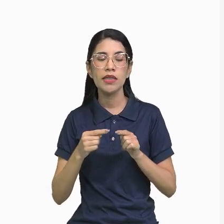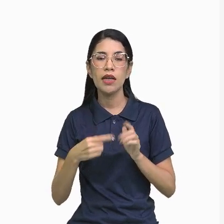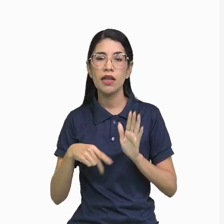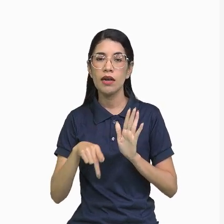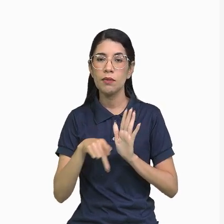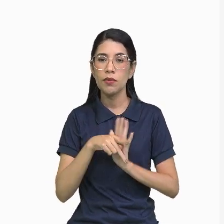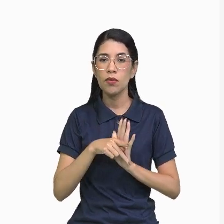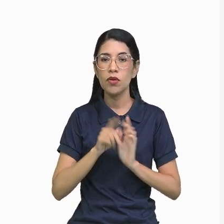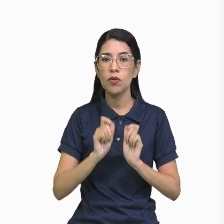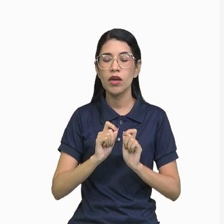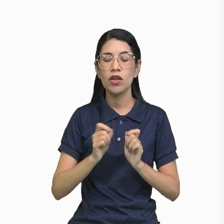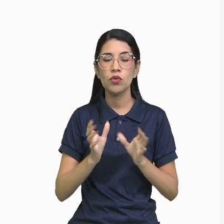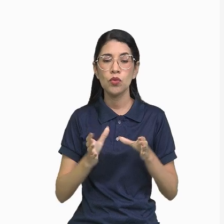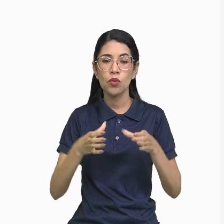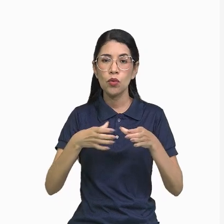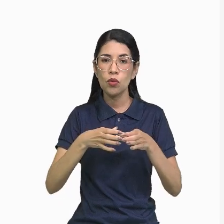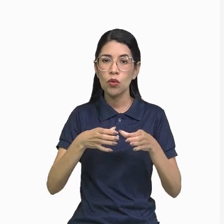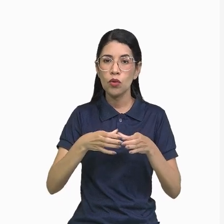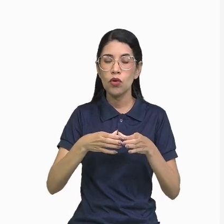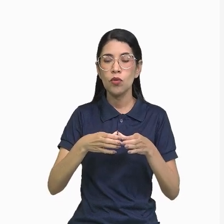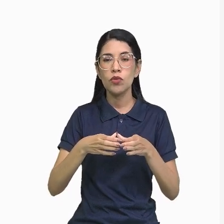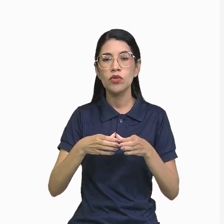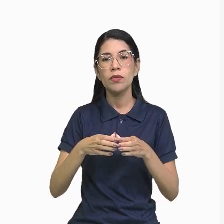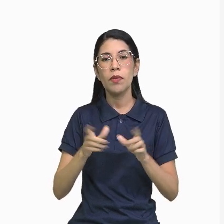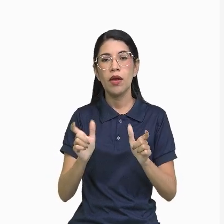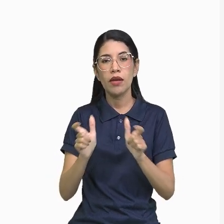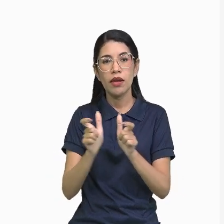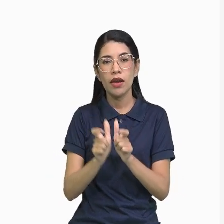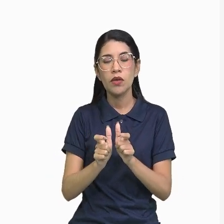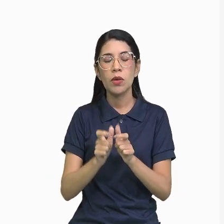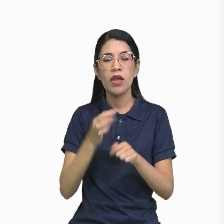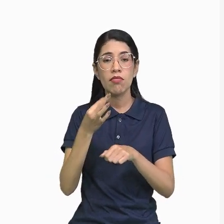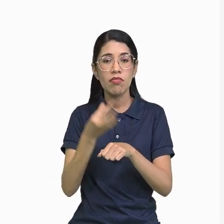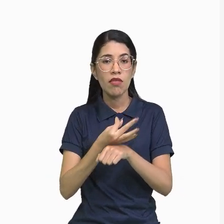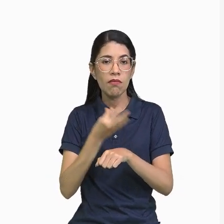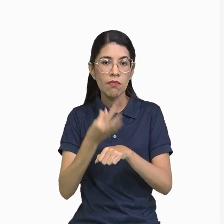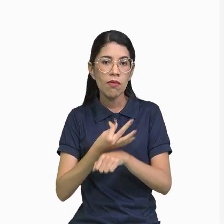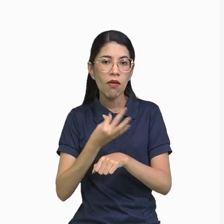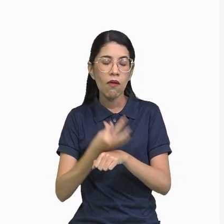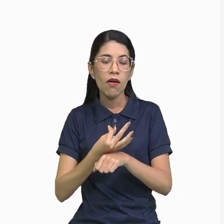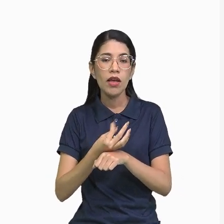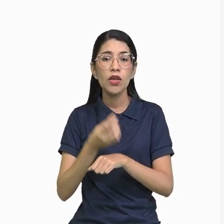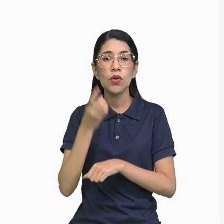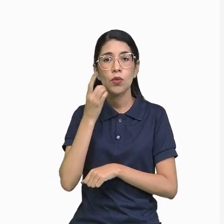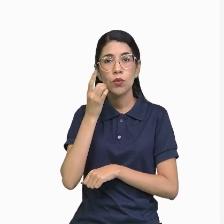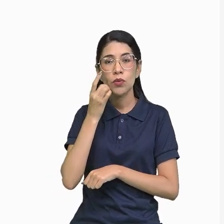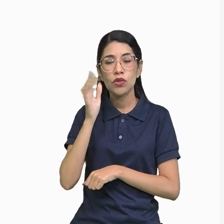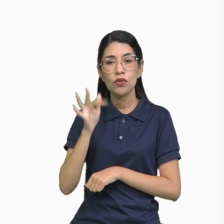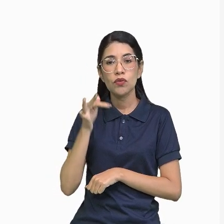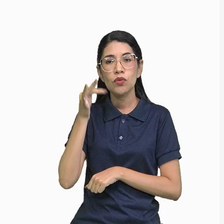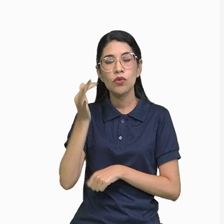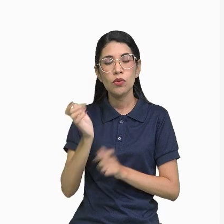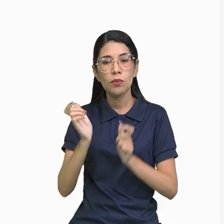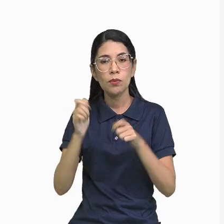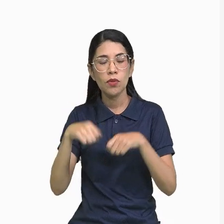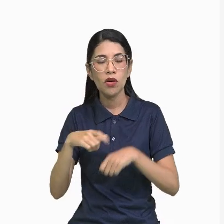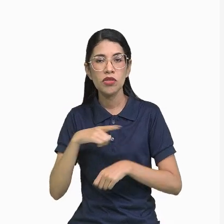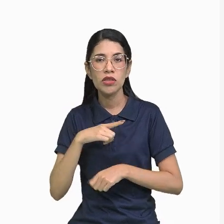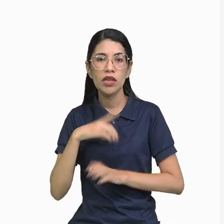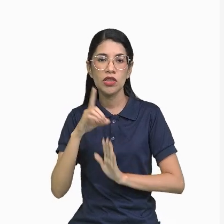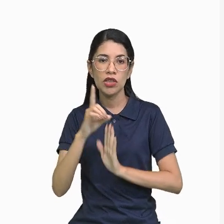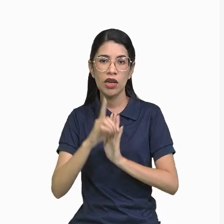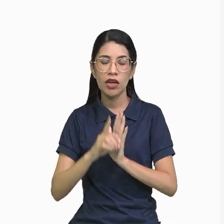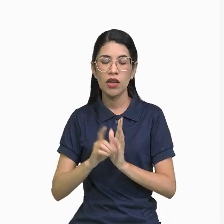resistente raça anã, teimosa que um dia vai talvez reivindicar